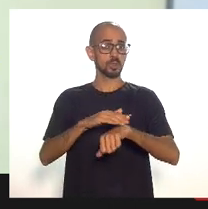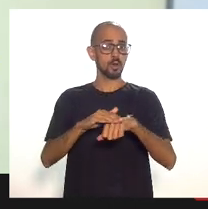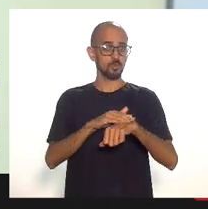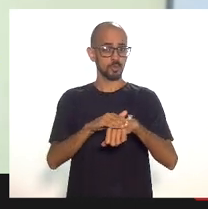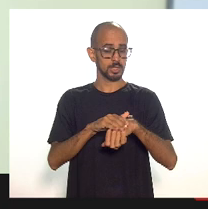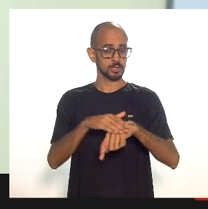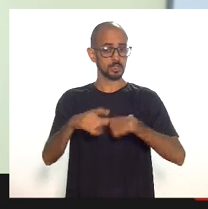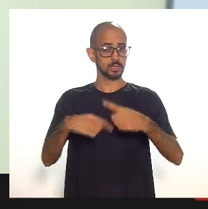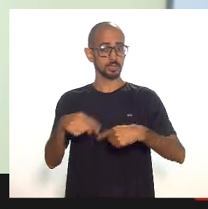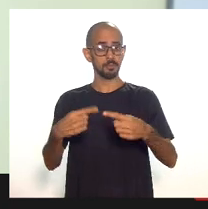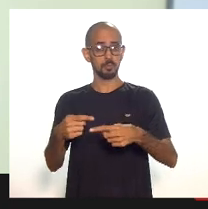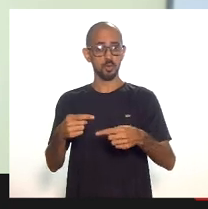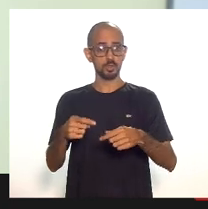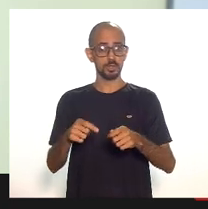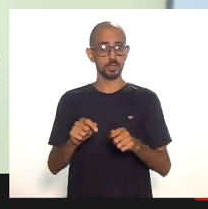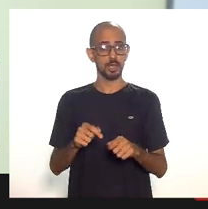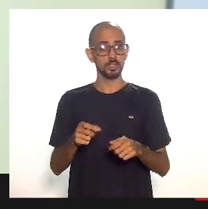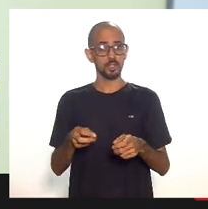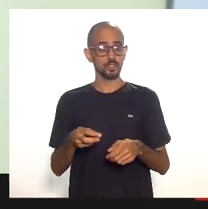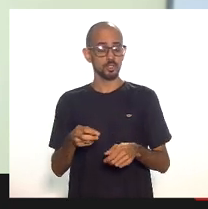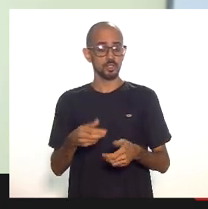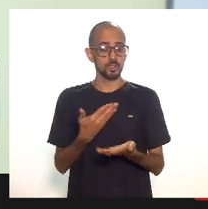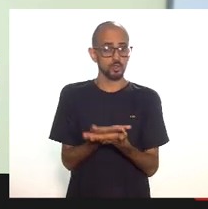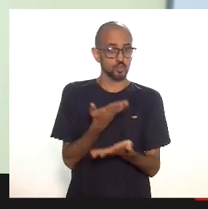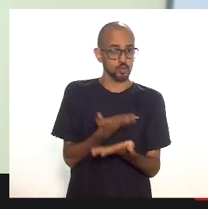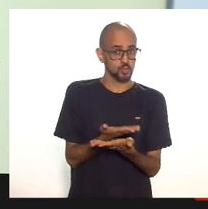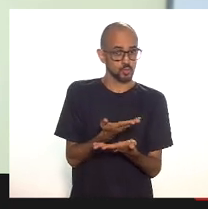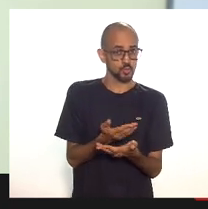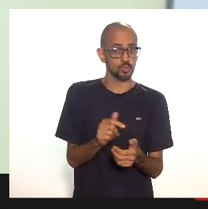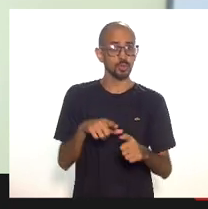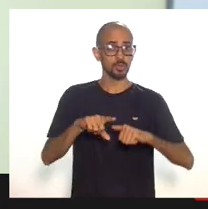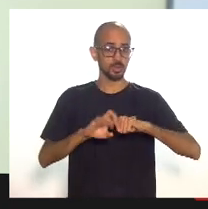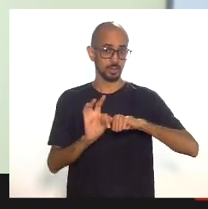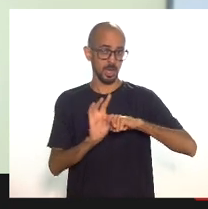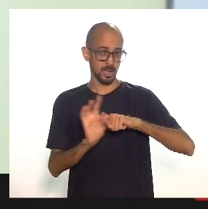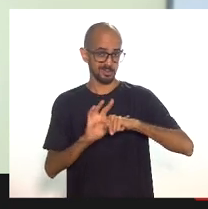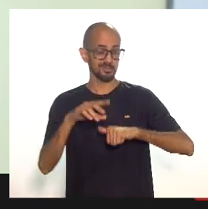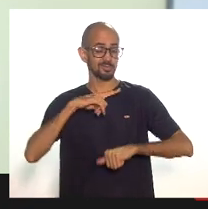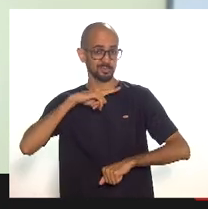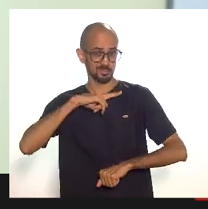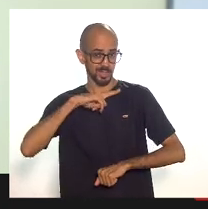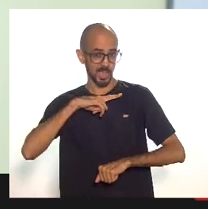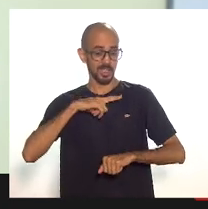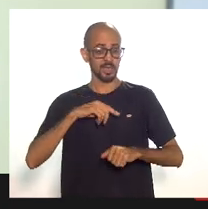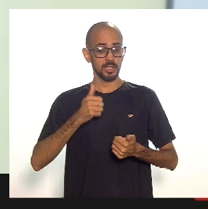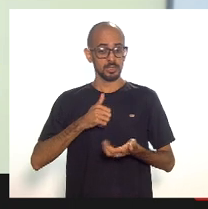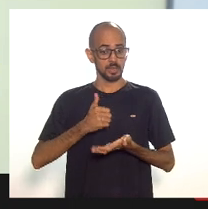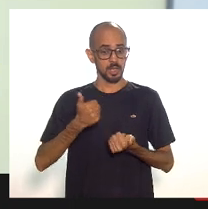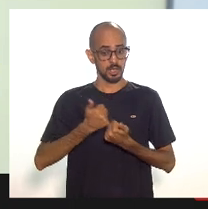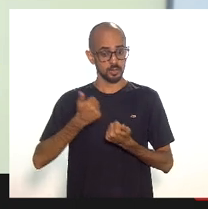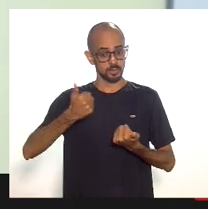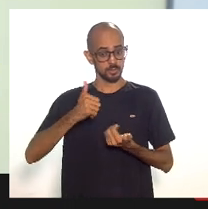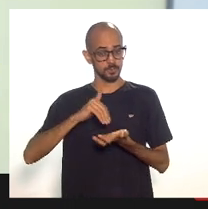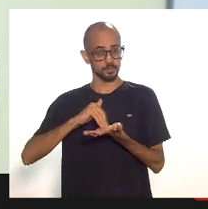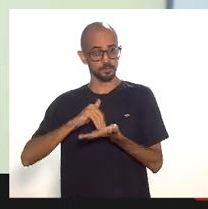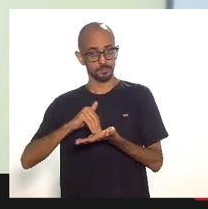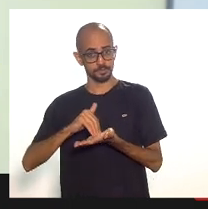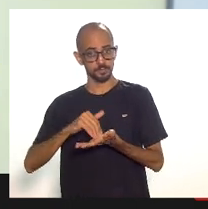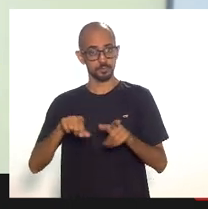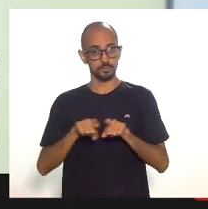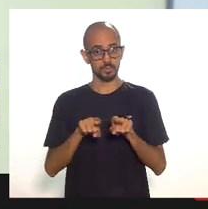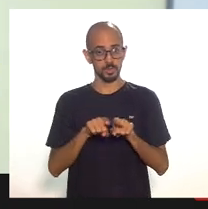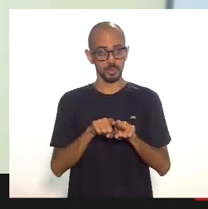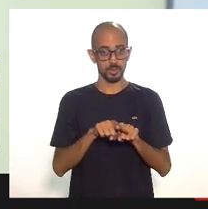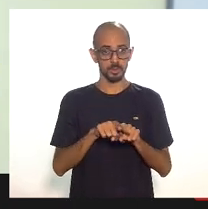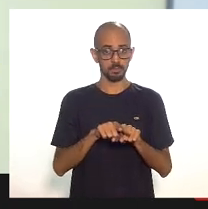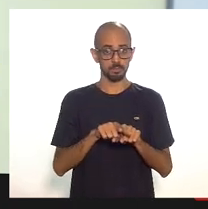dessa possibilidade, houve um estudo técnico, tanto por parte da superintendência, como por parte